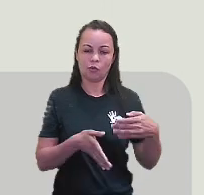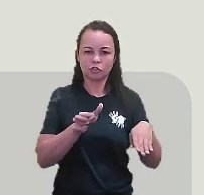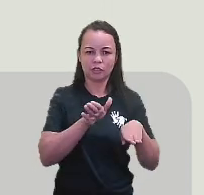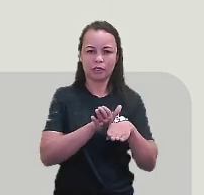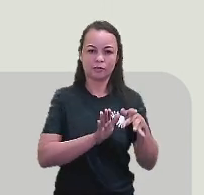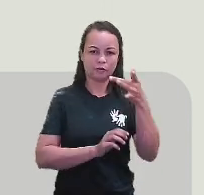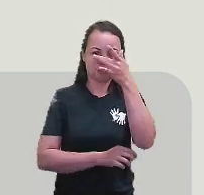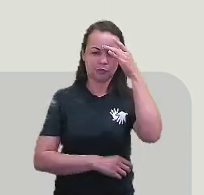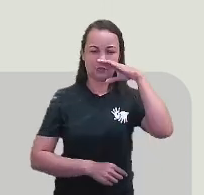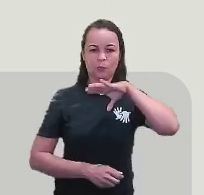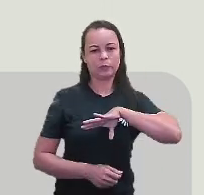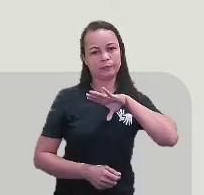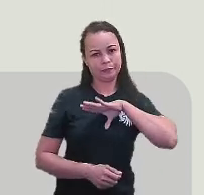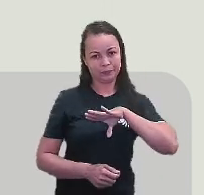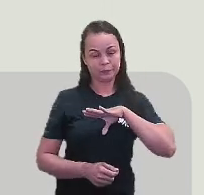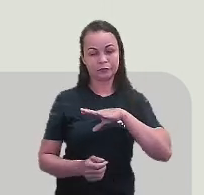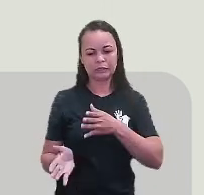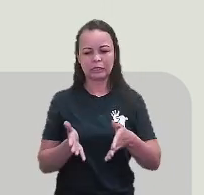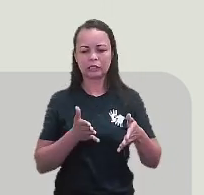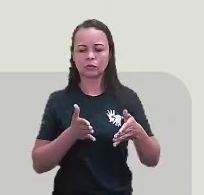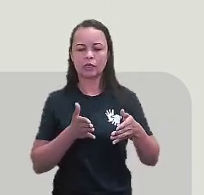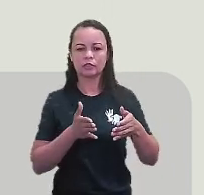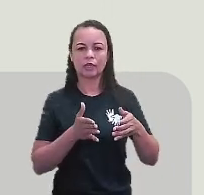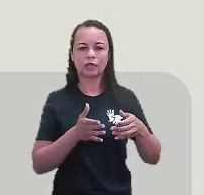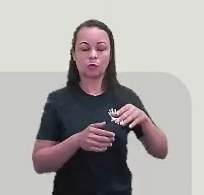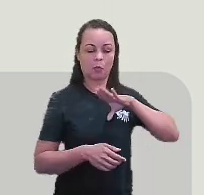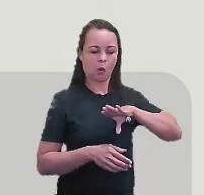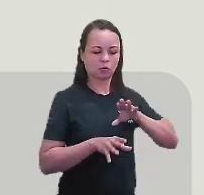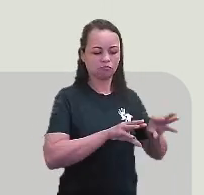imagem. Quando eles saíram de Portugal em busca,